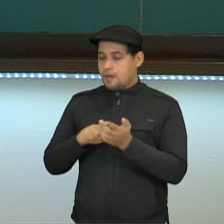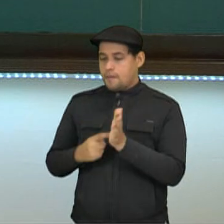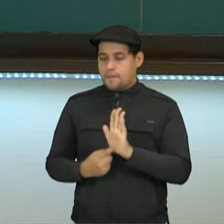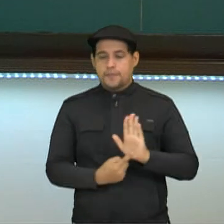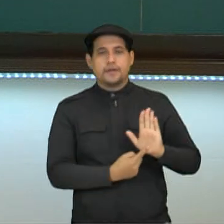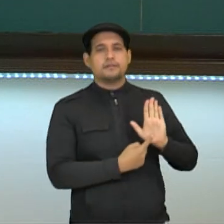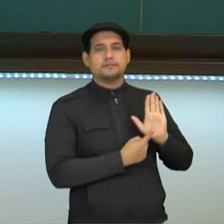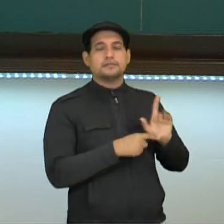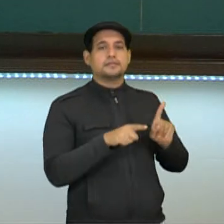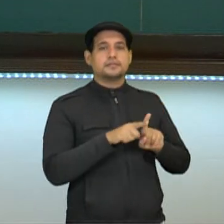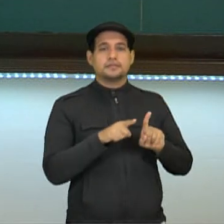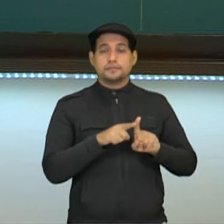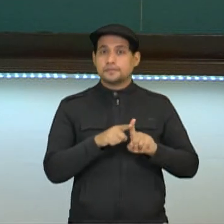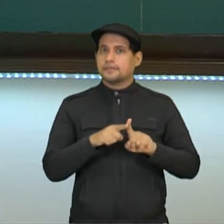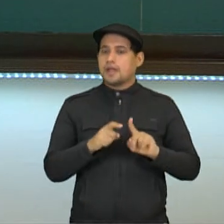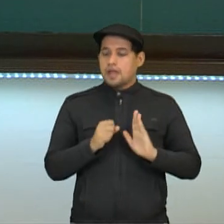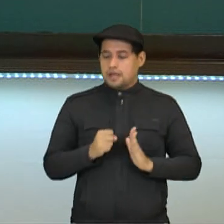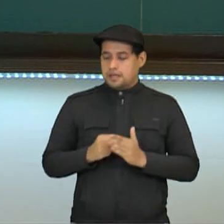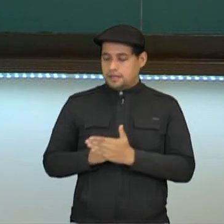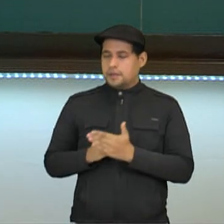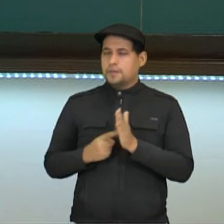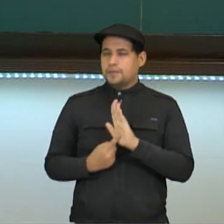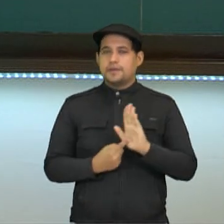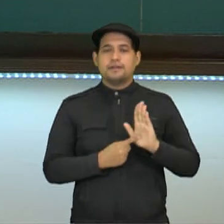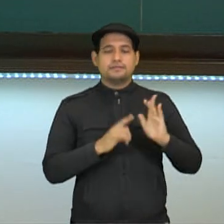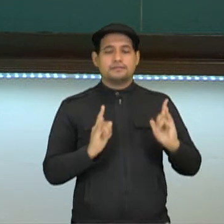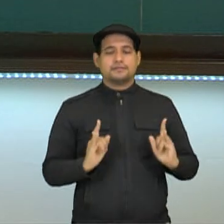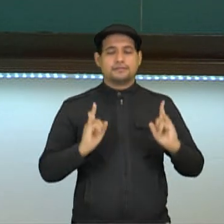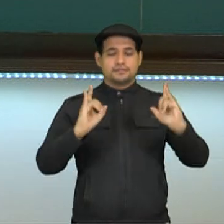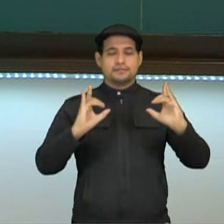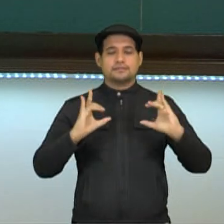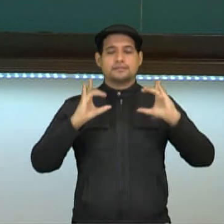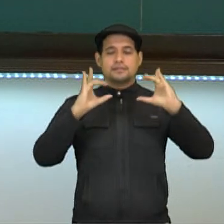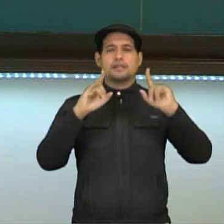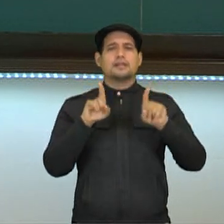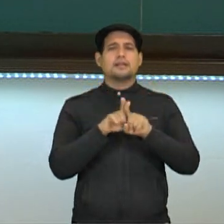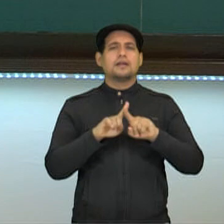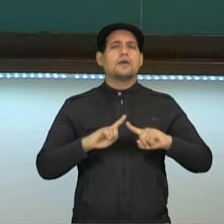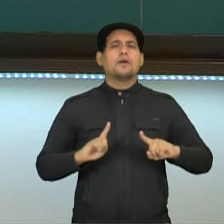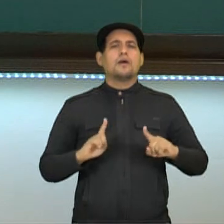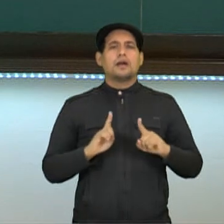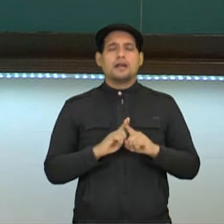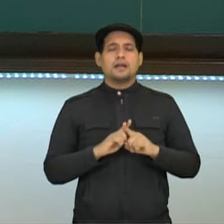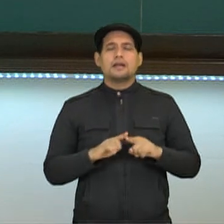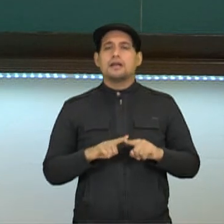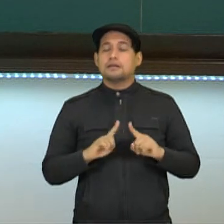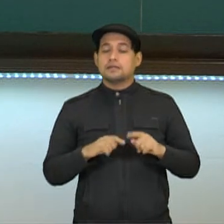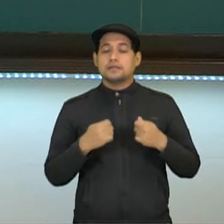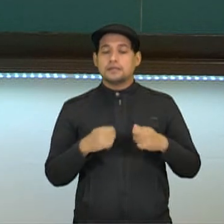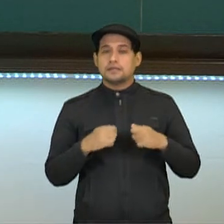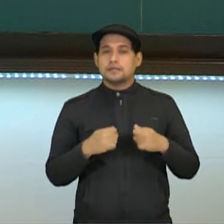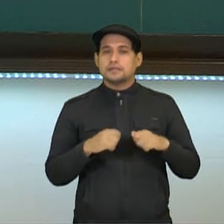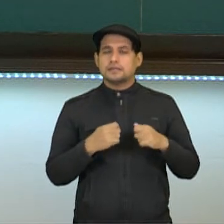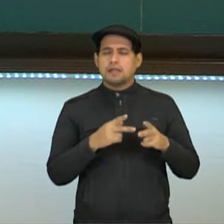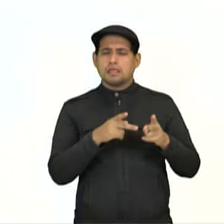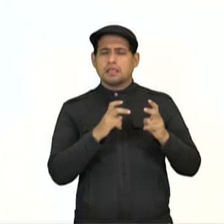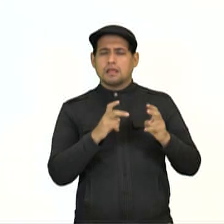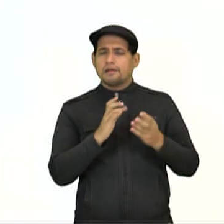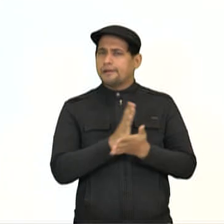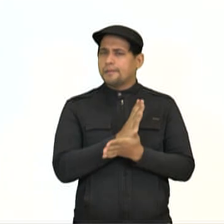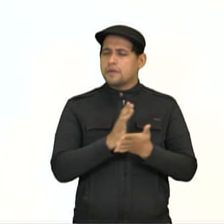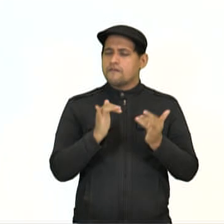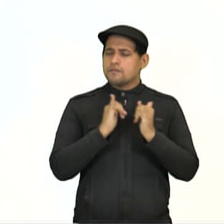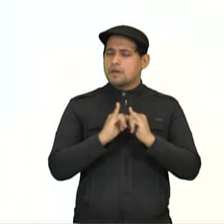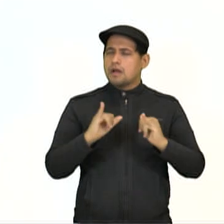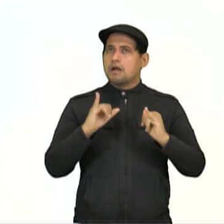explícita? A explícita apareceu, apartamento, mas e a implícita? Então eu tenho que encontrar algo que me